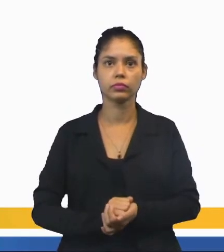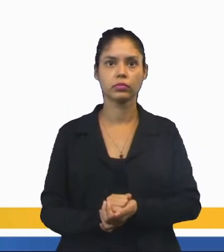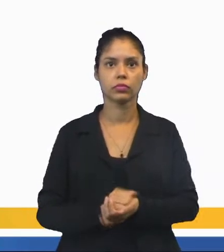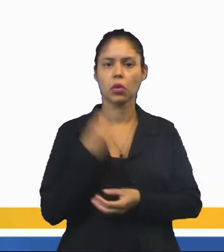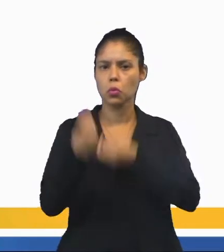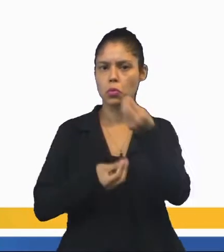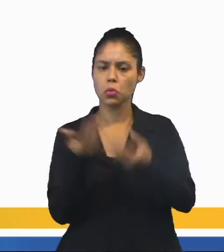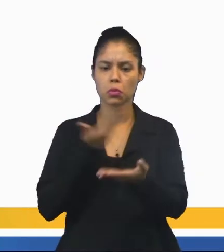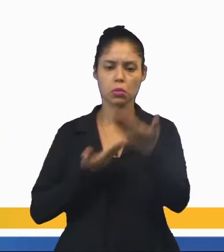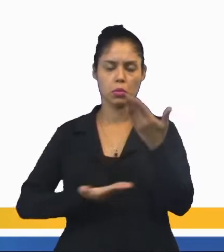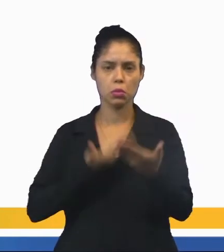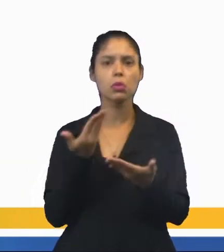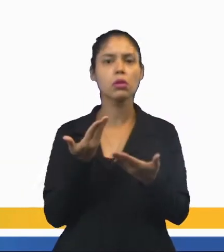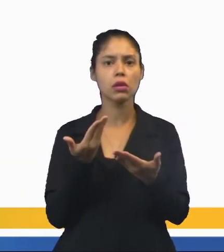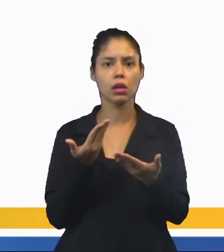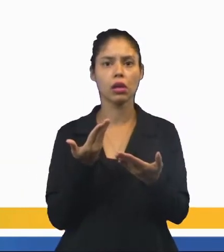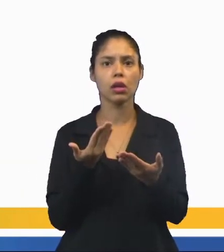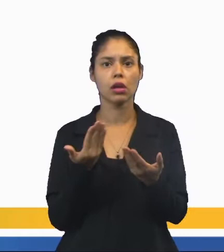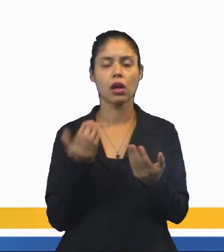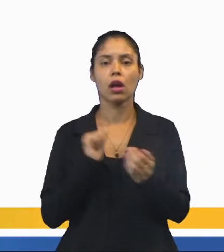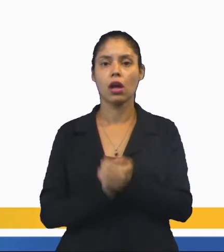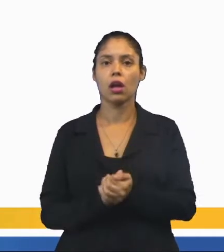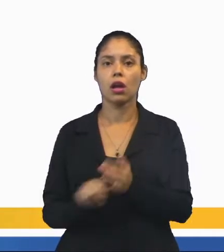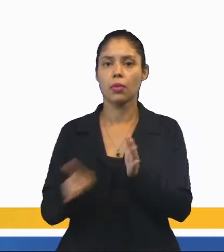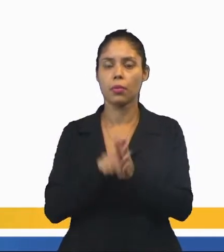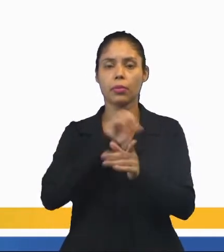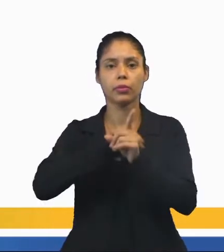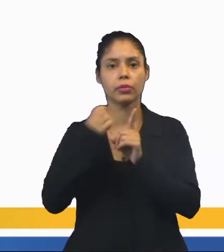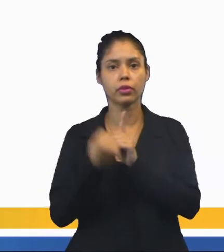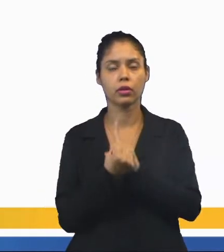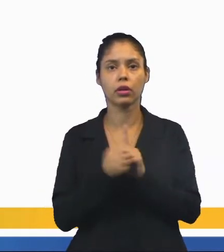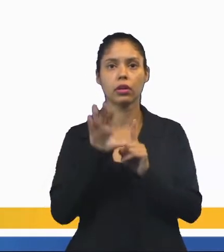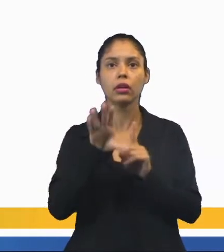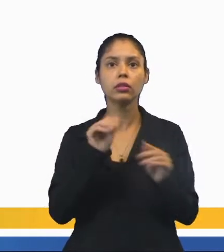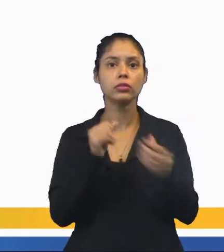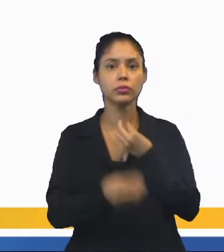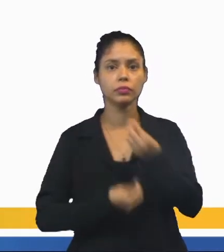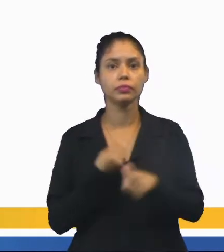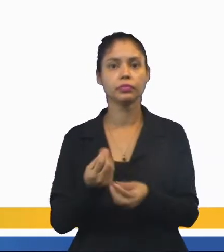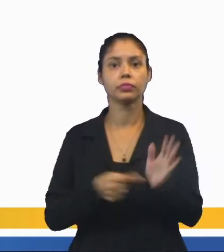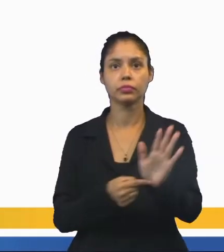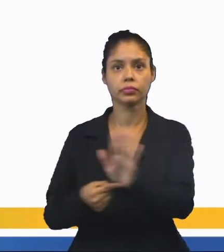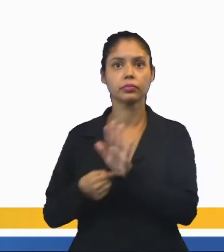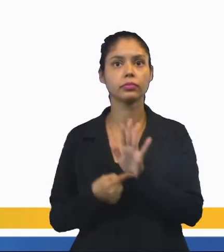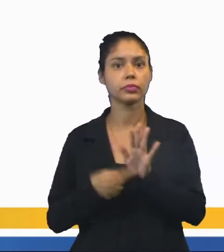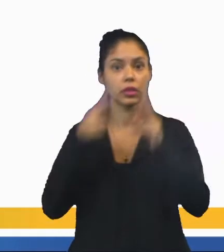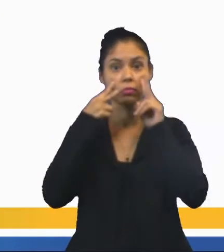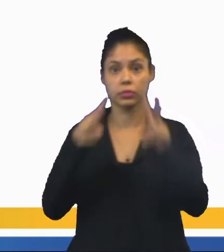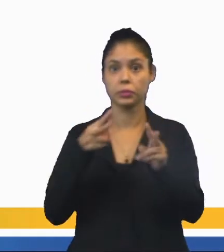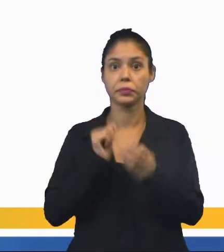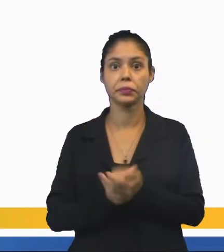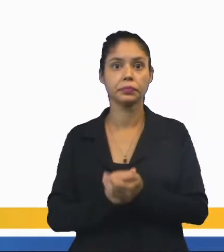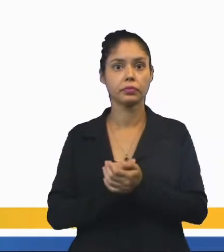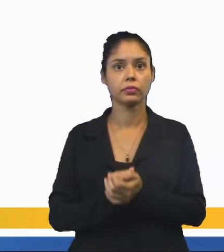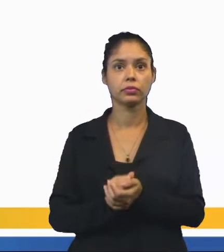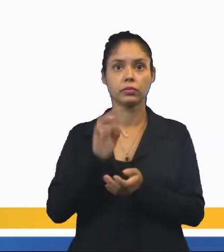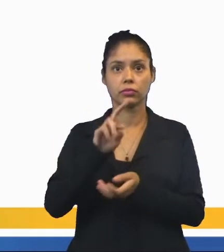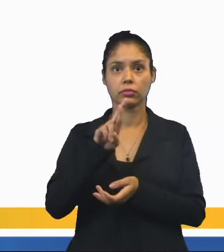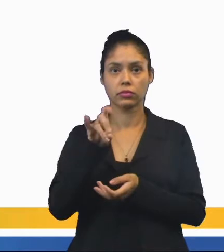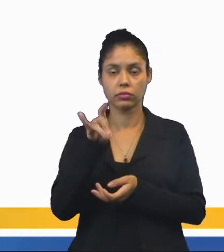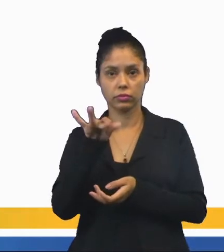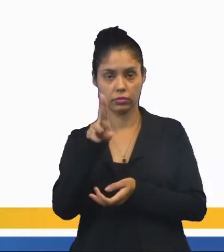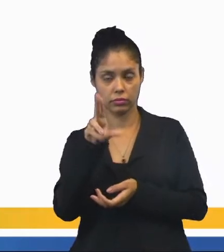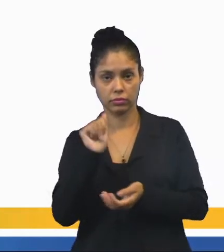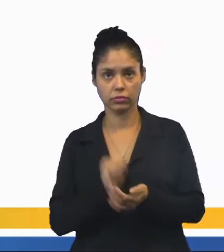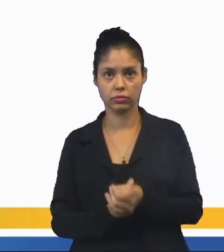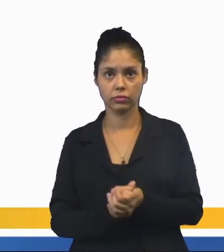cultura e religião se associam, se concretizam na sociedade, assim como apresentam uma visão transdisciplinar, no sentido